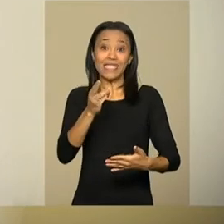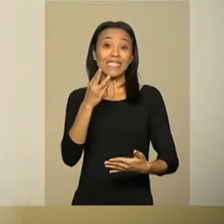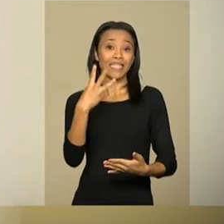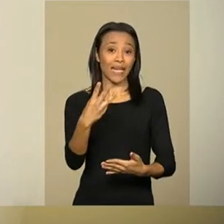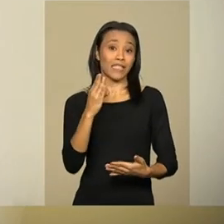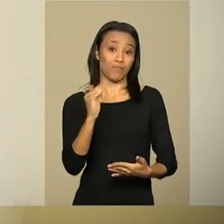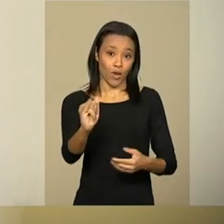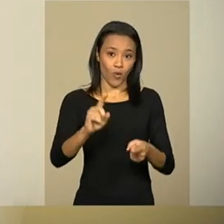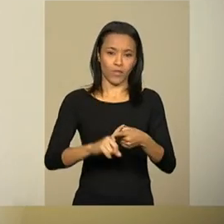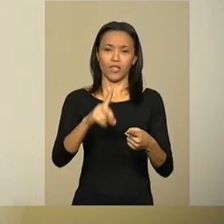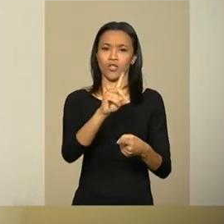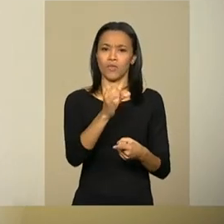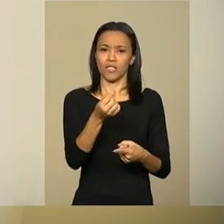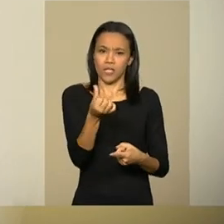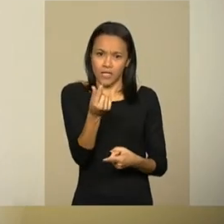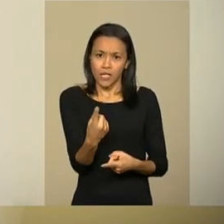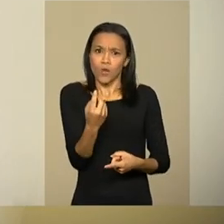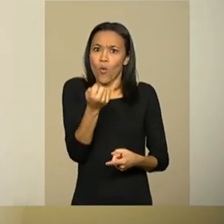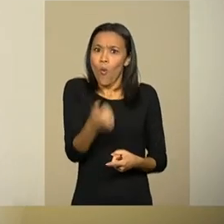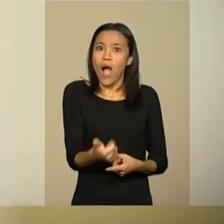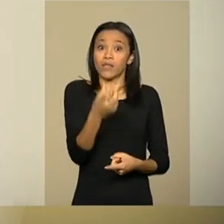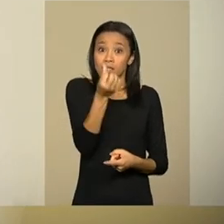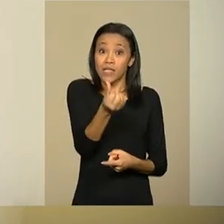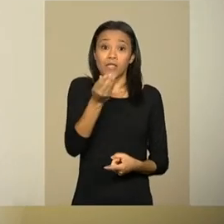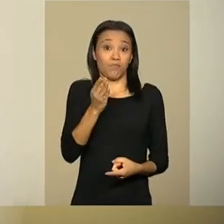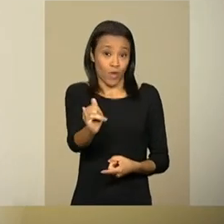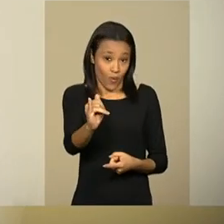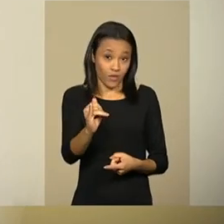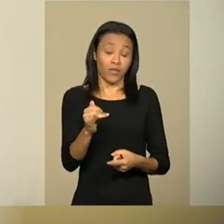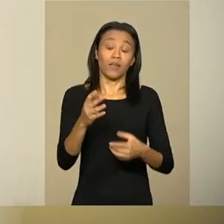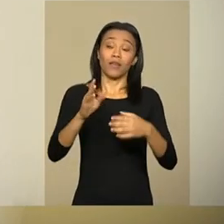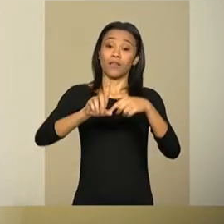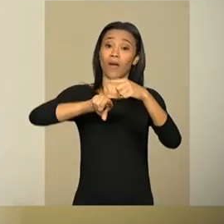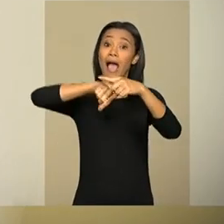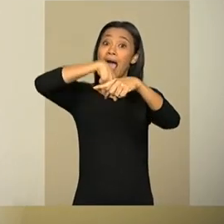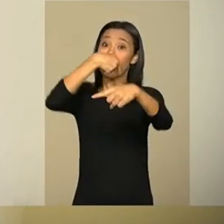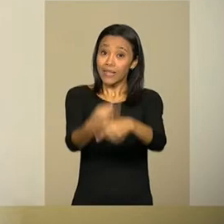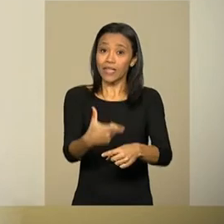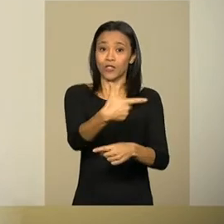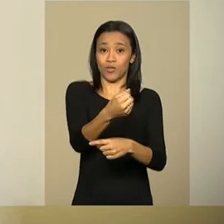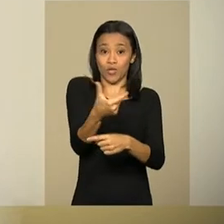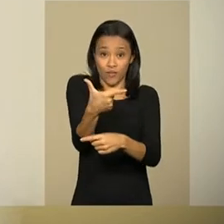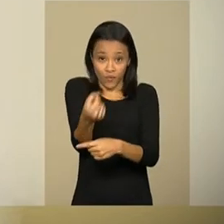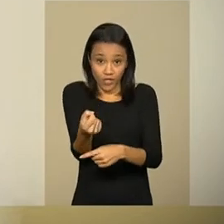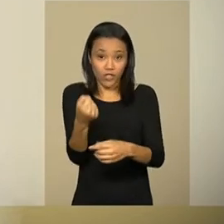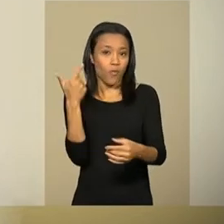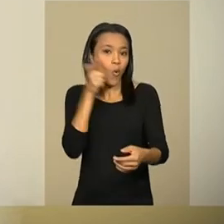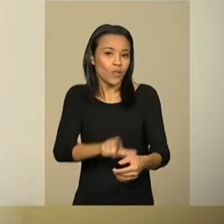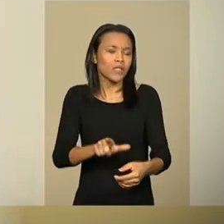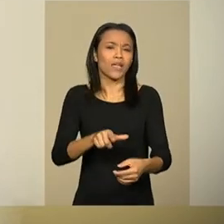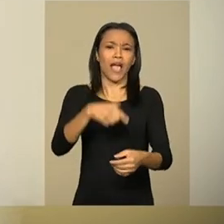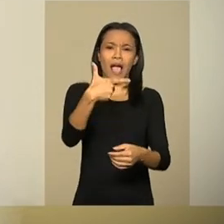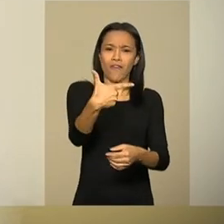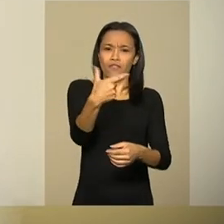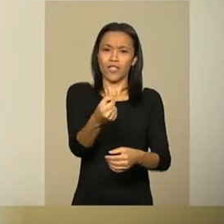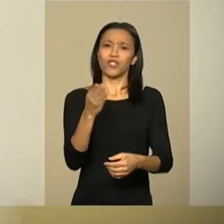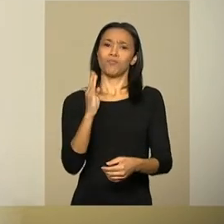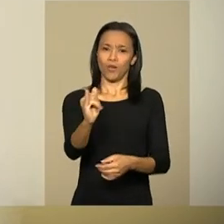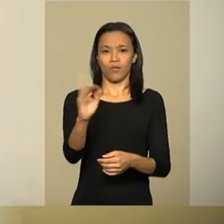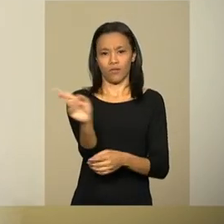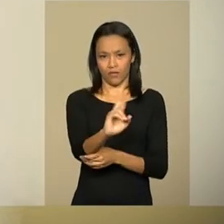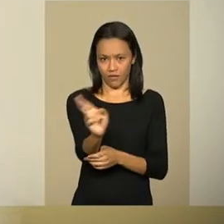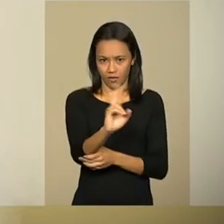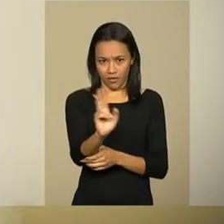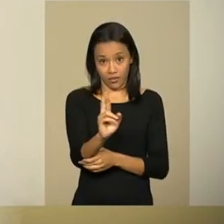em 2016 quase 6 bilhões Até que em 2020 chegaremos a 20 bilhões de reais